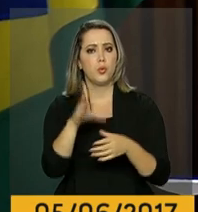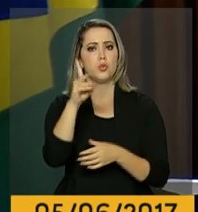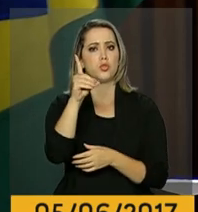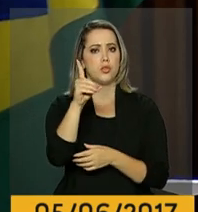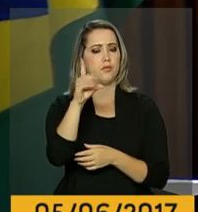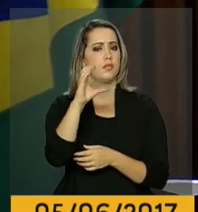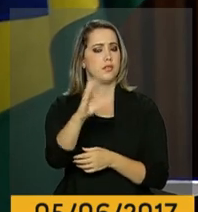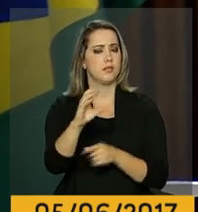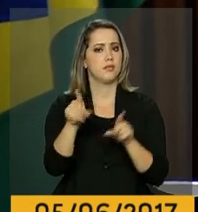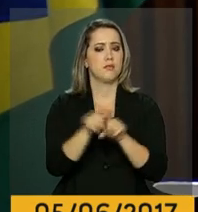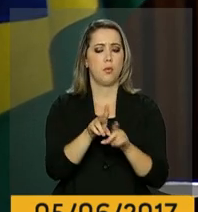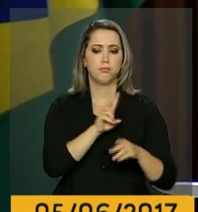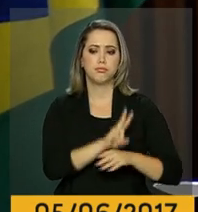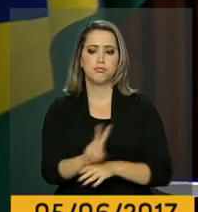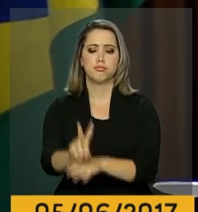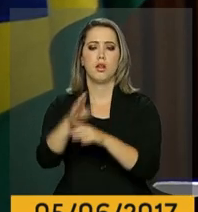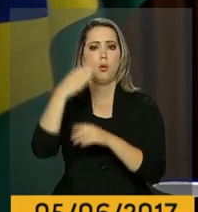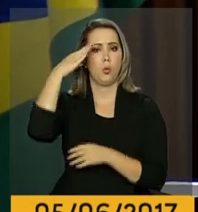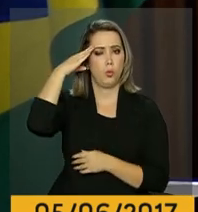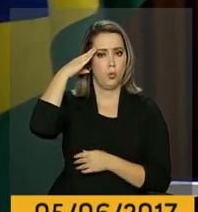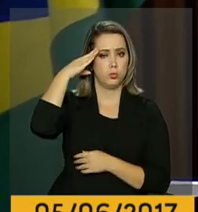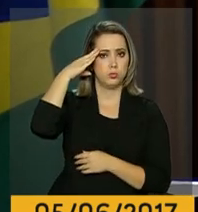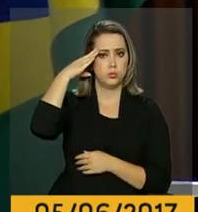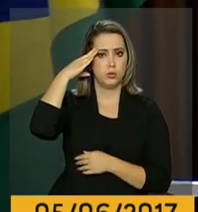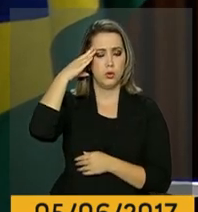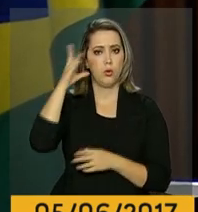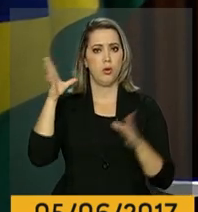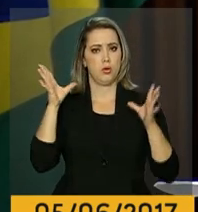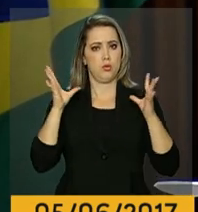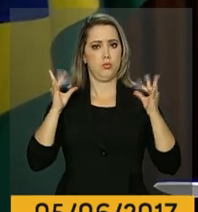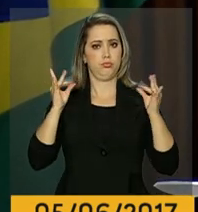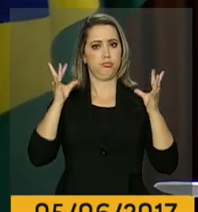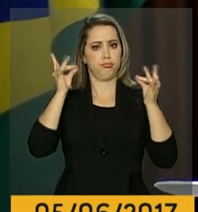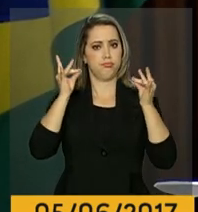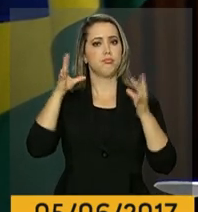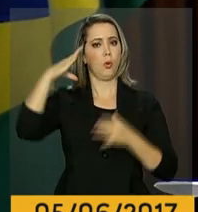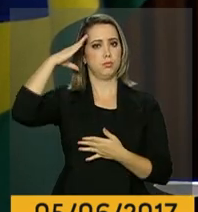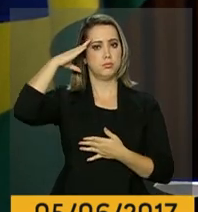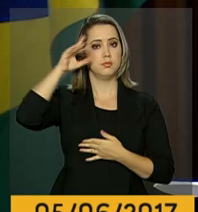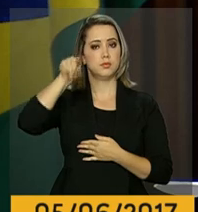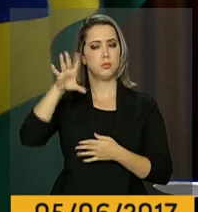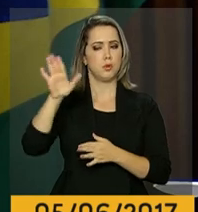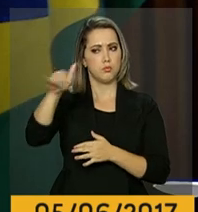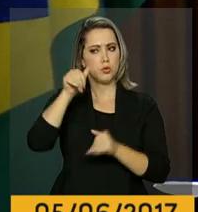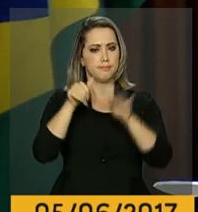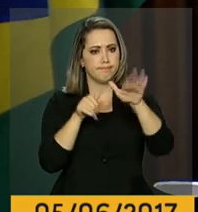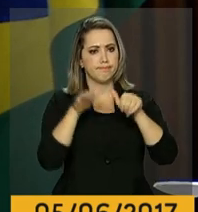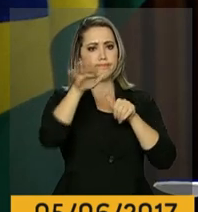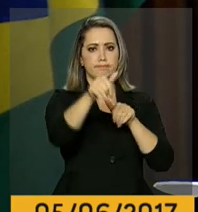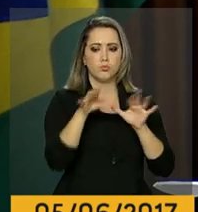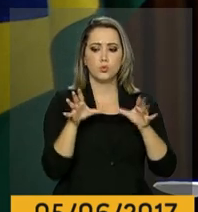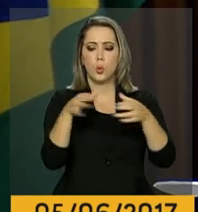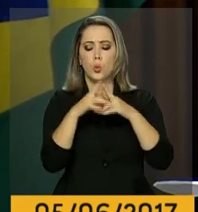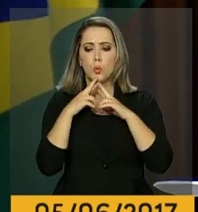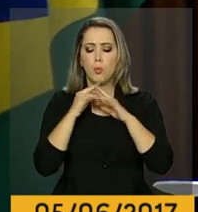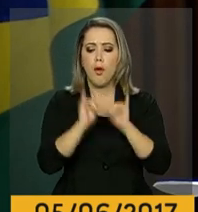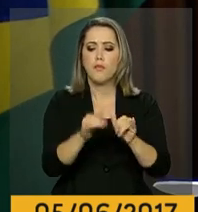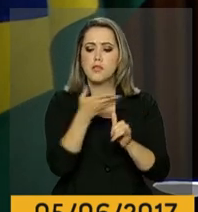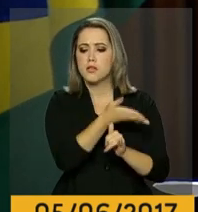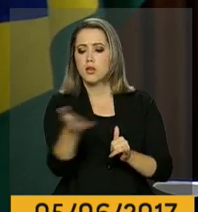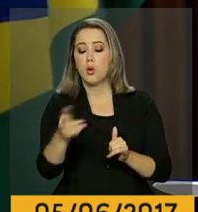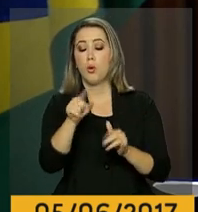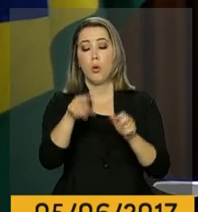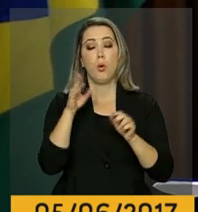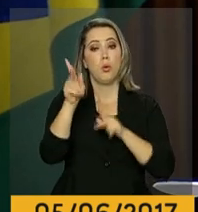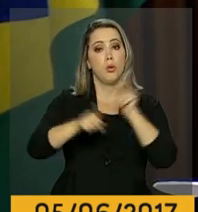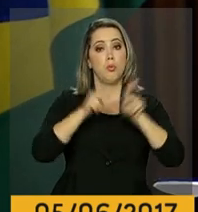institucional os senhores comandantes das Forças Armadas e disse olhe mais do que nunca hoje o povo brasileiro espera que